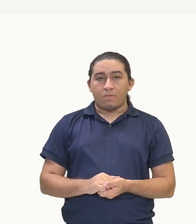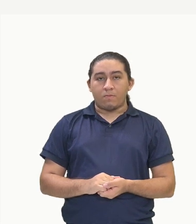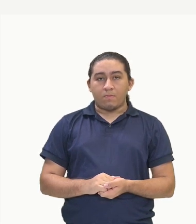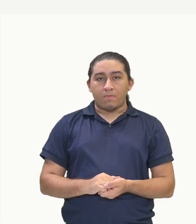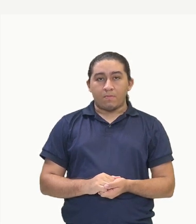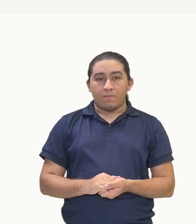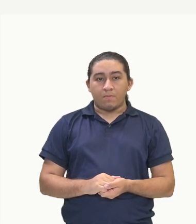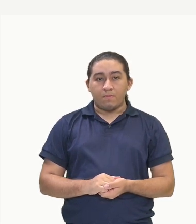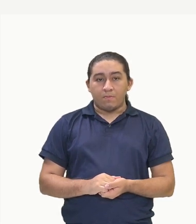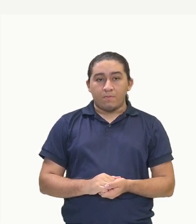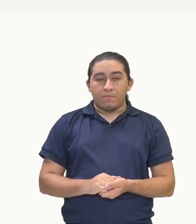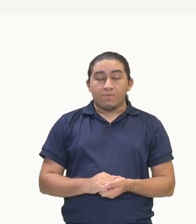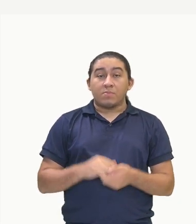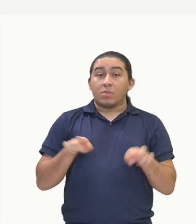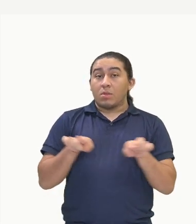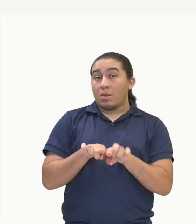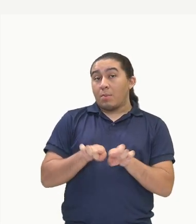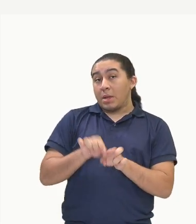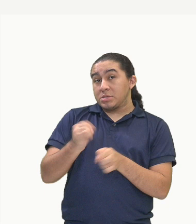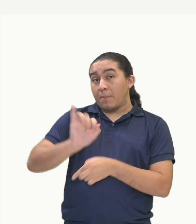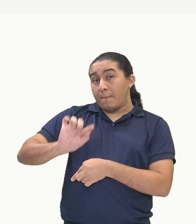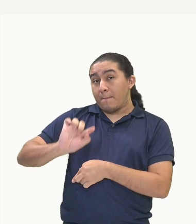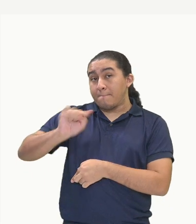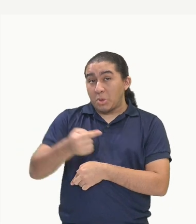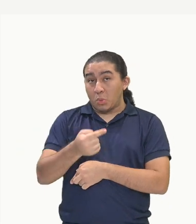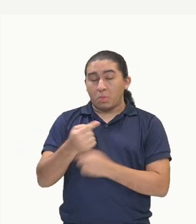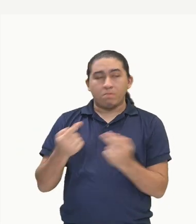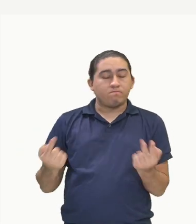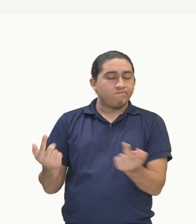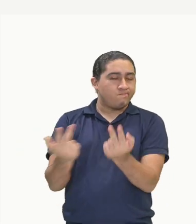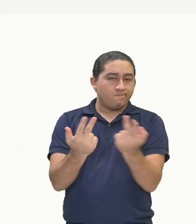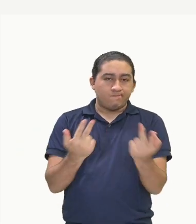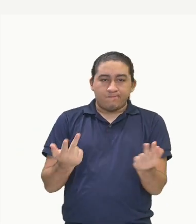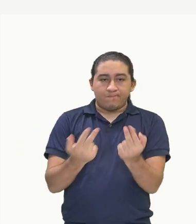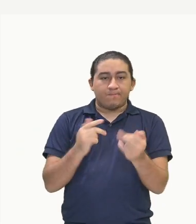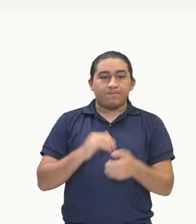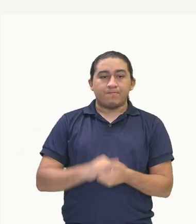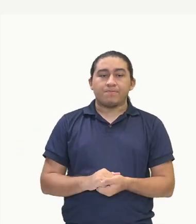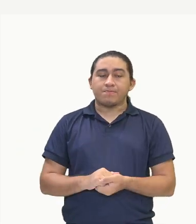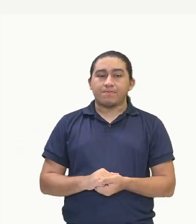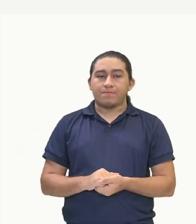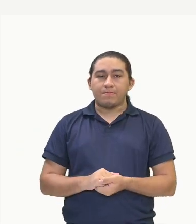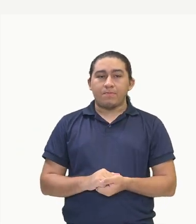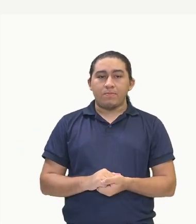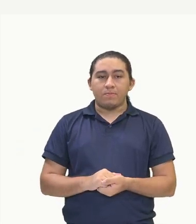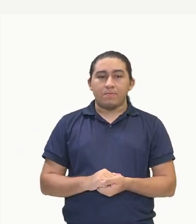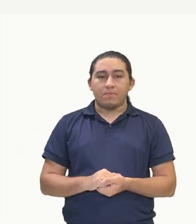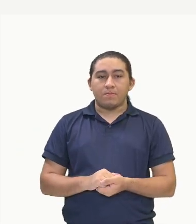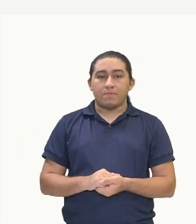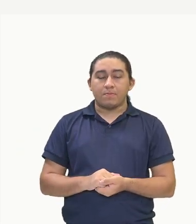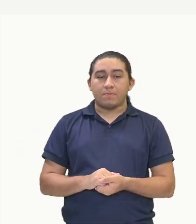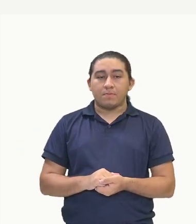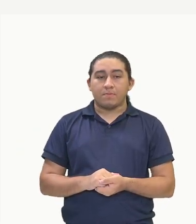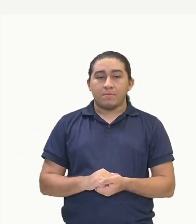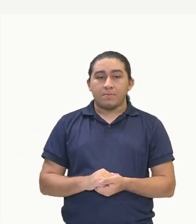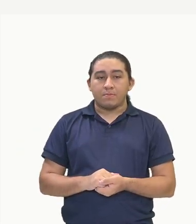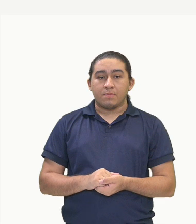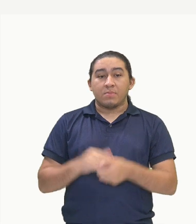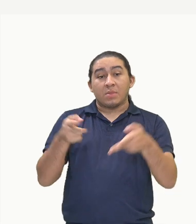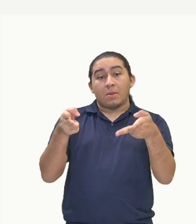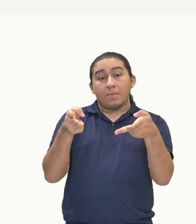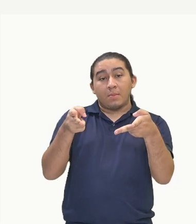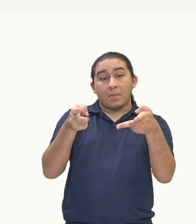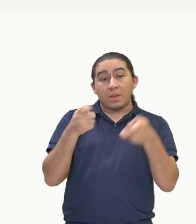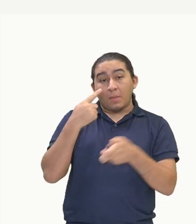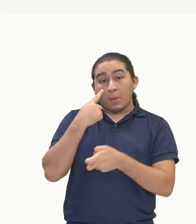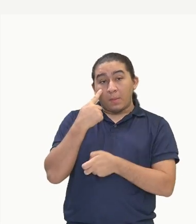E se fosse por 1000, professora? Da mesma forma. Vamos lá contar? Então, ó, começando daqui, ó, 0, 1,